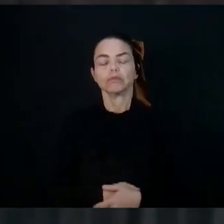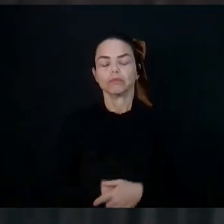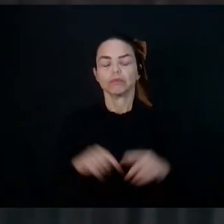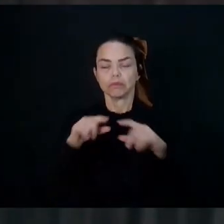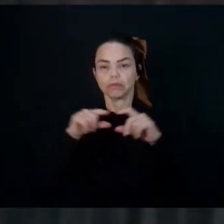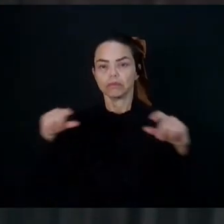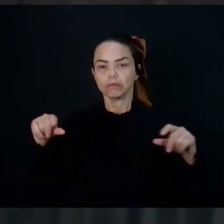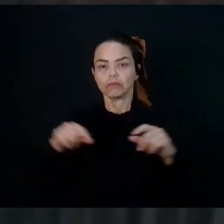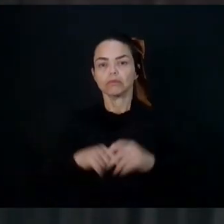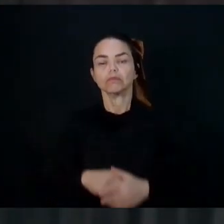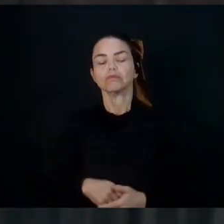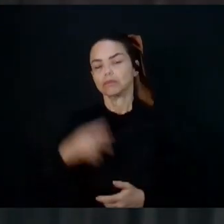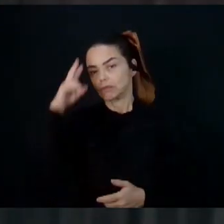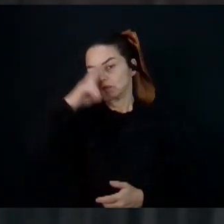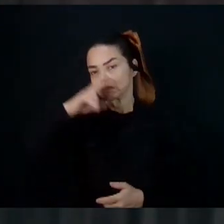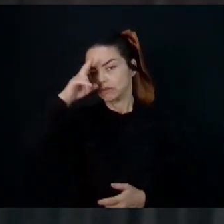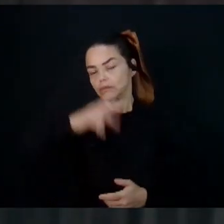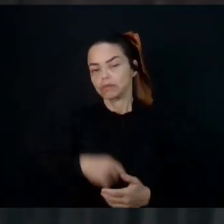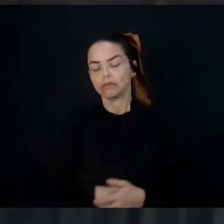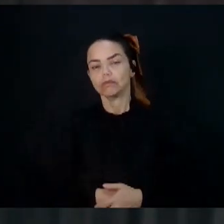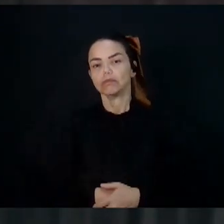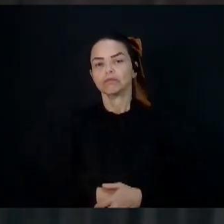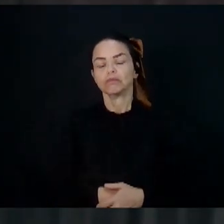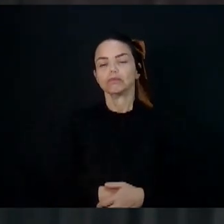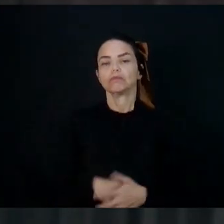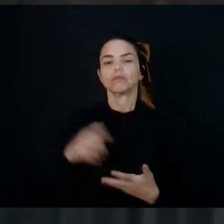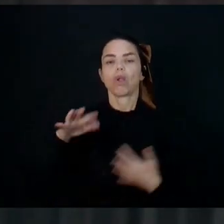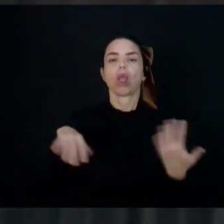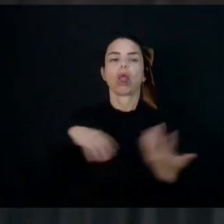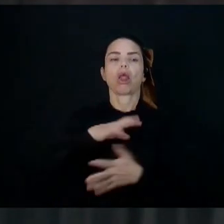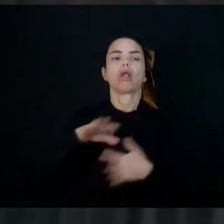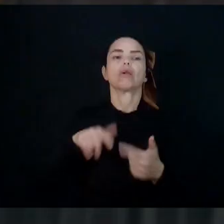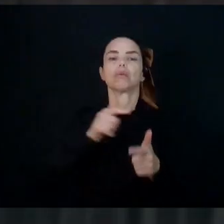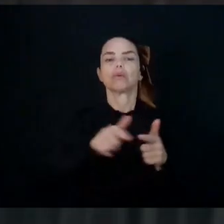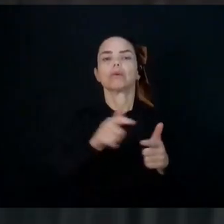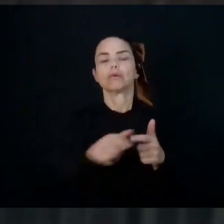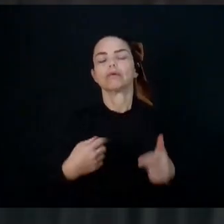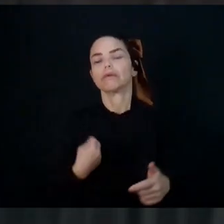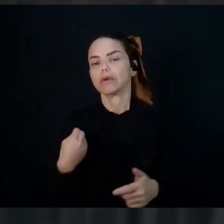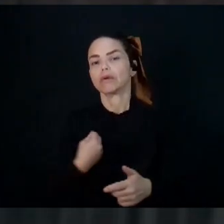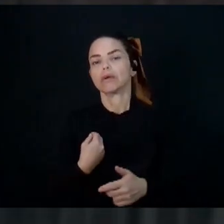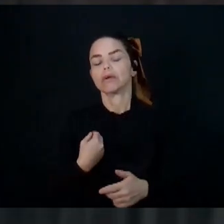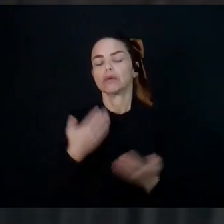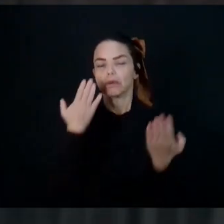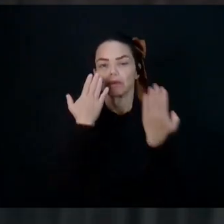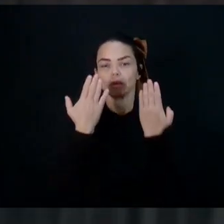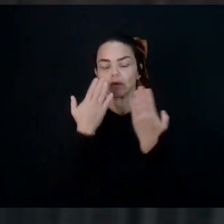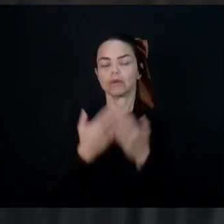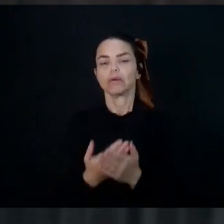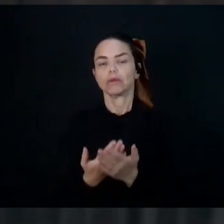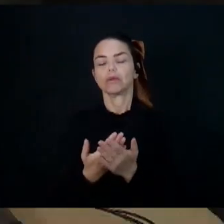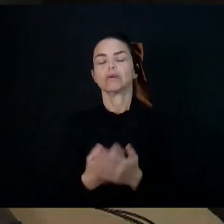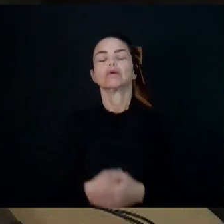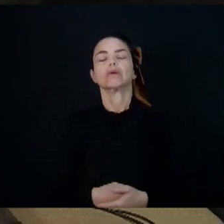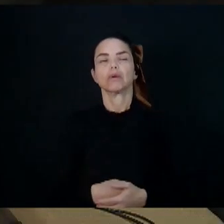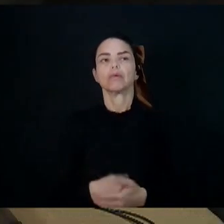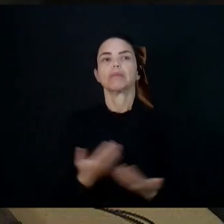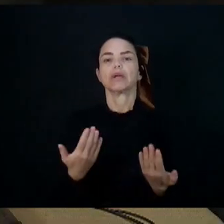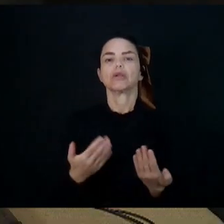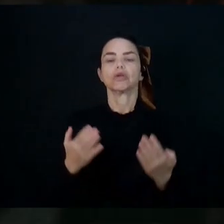que eu me lembrei aqui, diante da tempestade do outro, na terapia eu aprendi a fechar a janela.